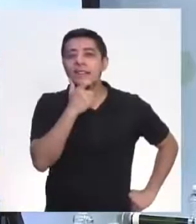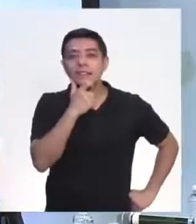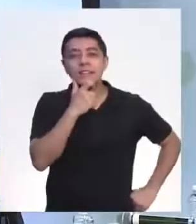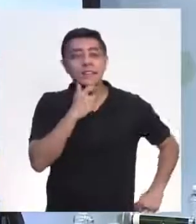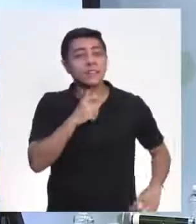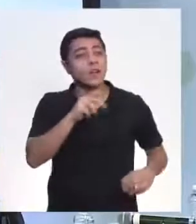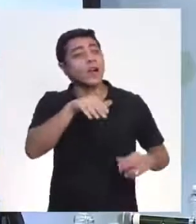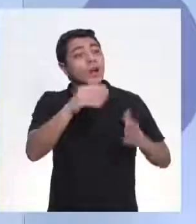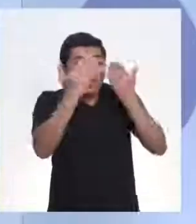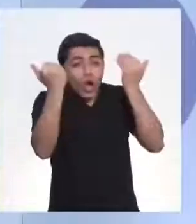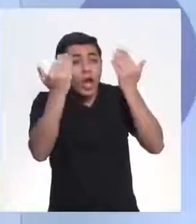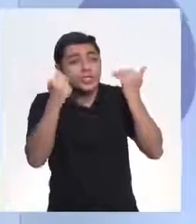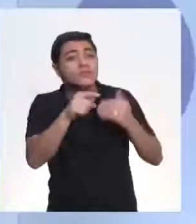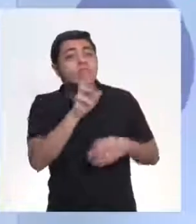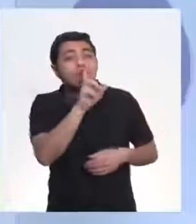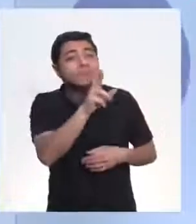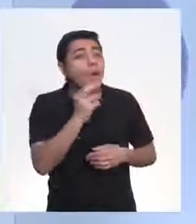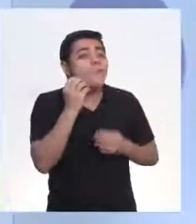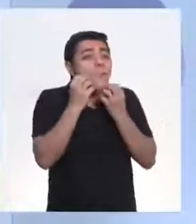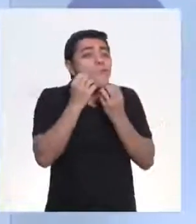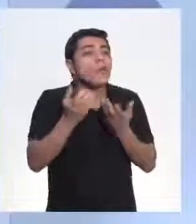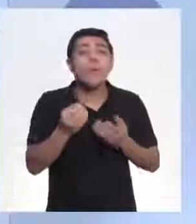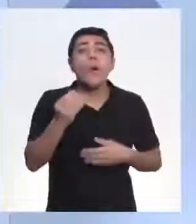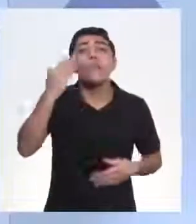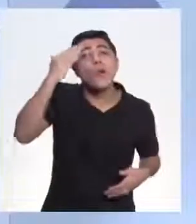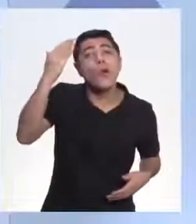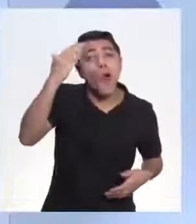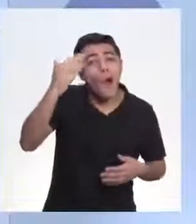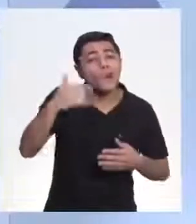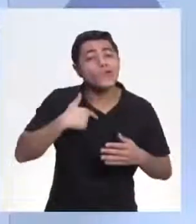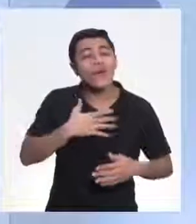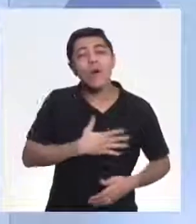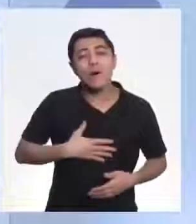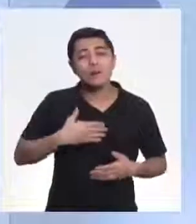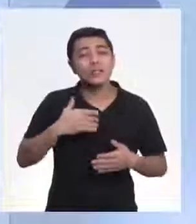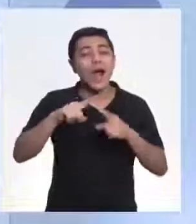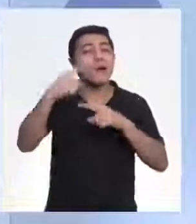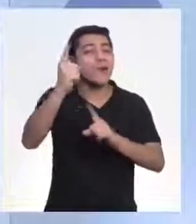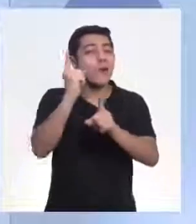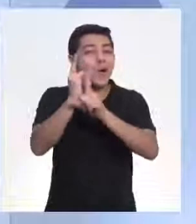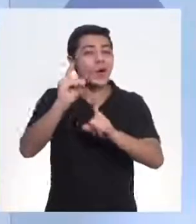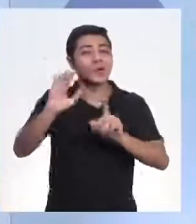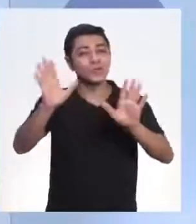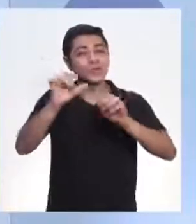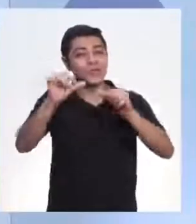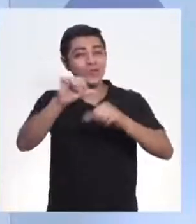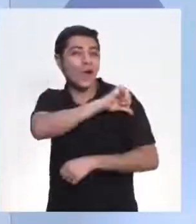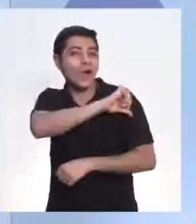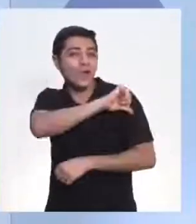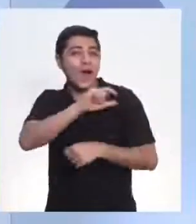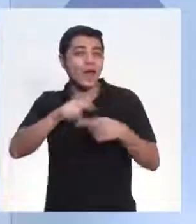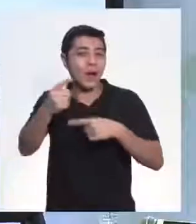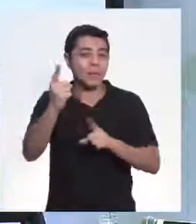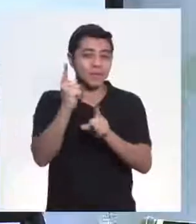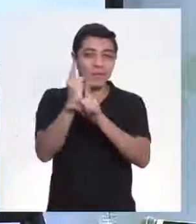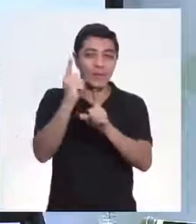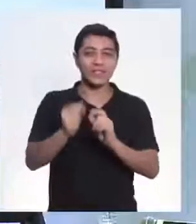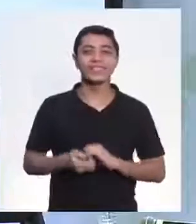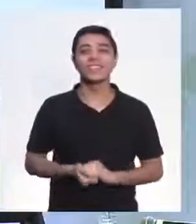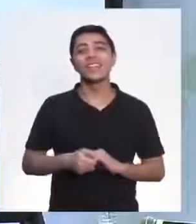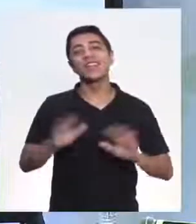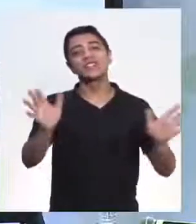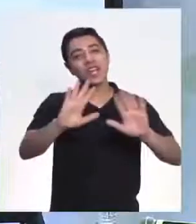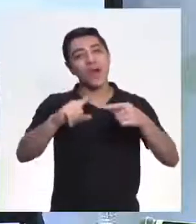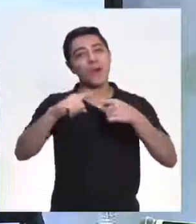conseguir responder com a boca cheia? Obrigado, foi um prazer estar com vocês. Até a próxima. Muito obrigado, nono ano. Até, Ale. Gente, até